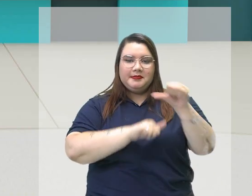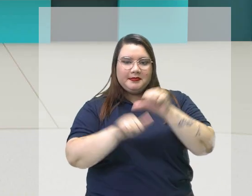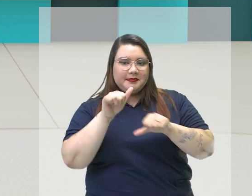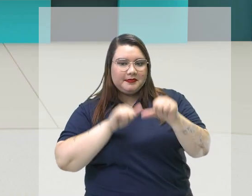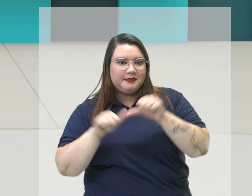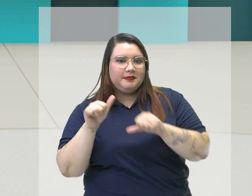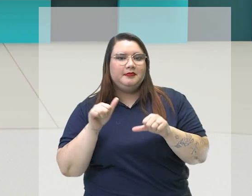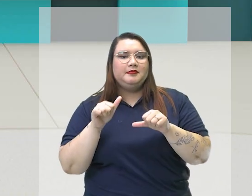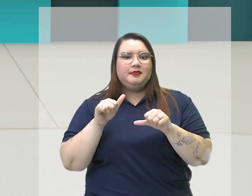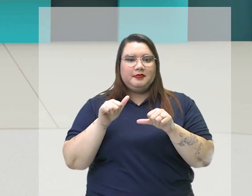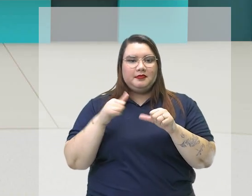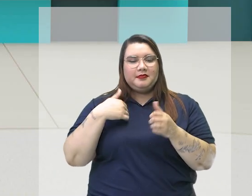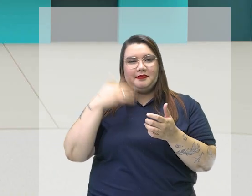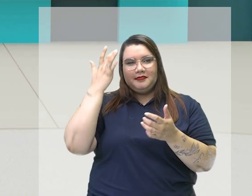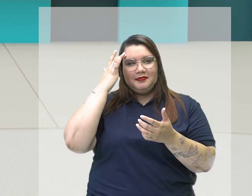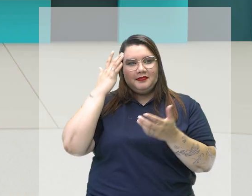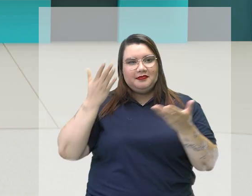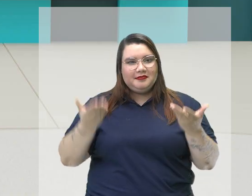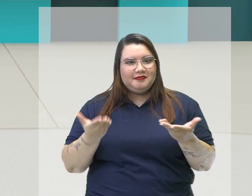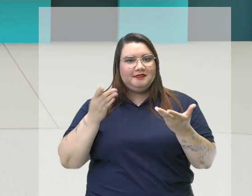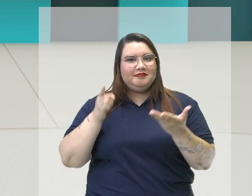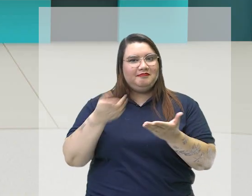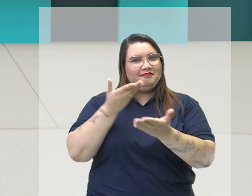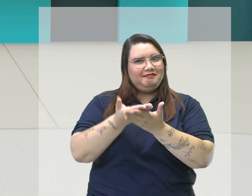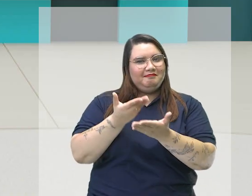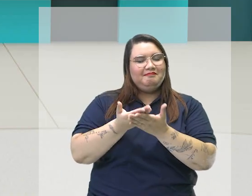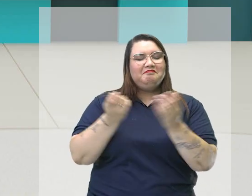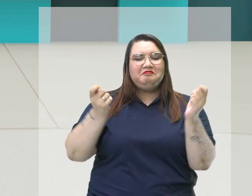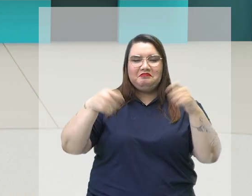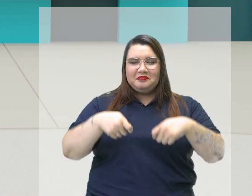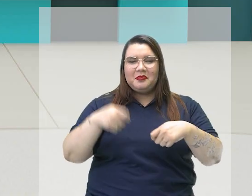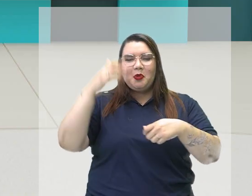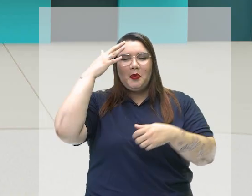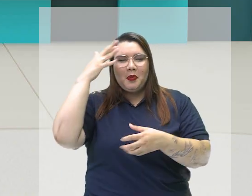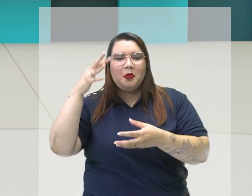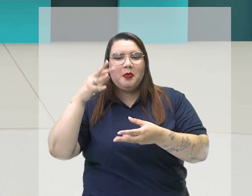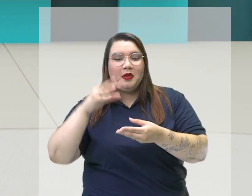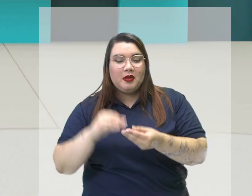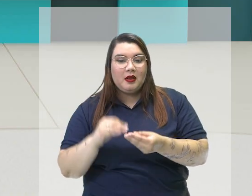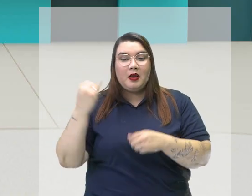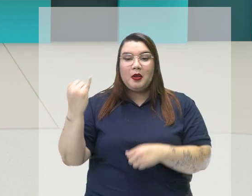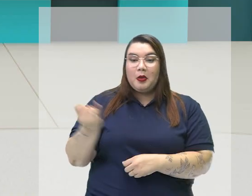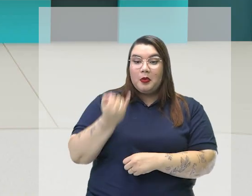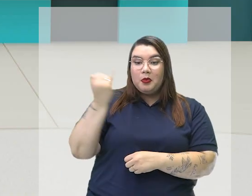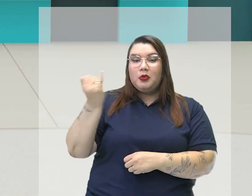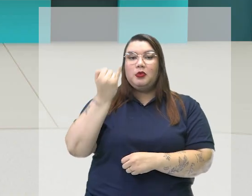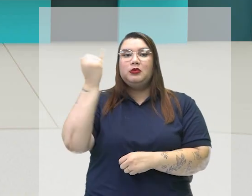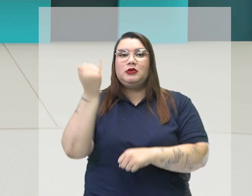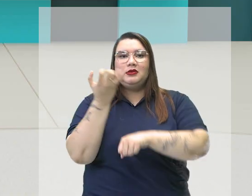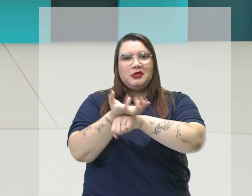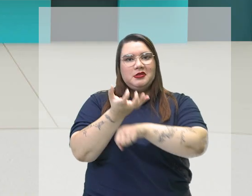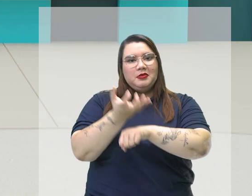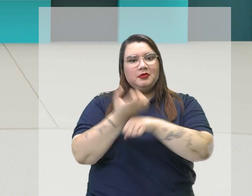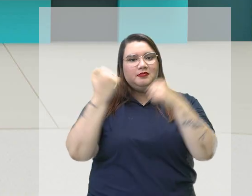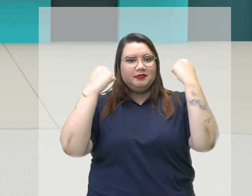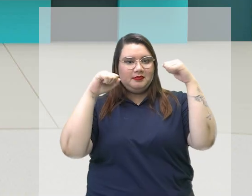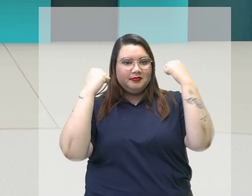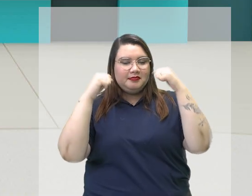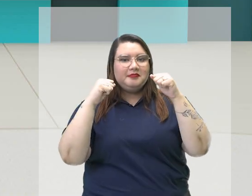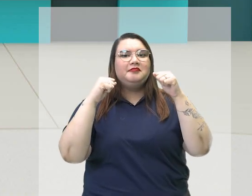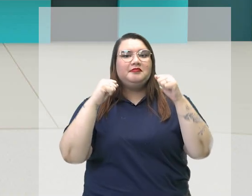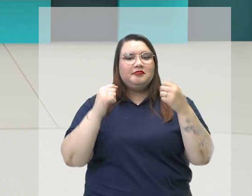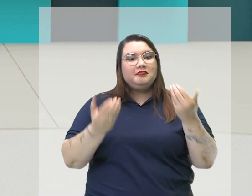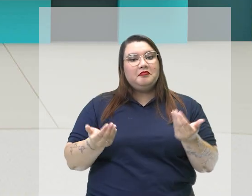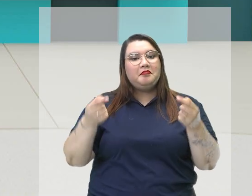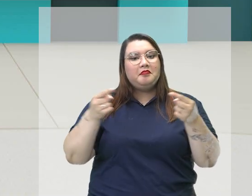cultura e transformação. Eu acho que por essa aula já deu para vocês entenderem a importância da disciplina de